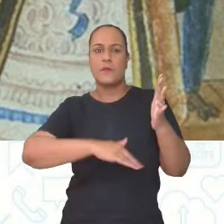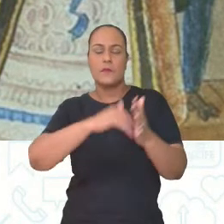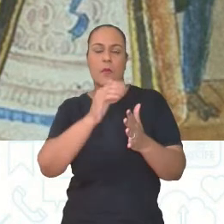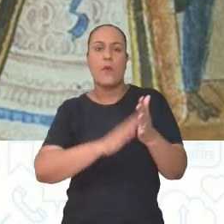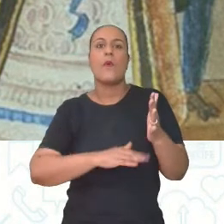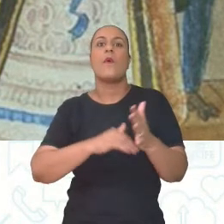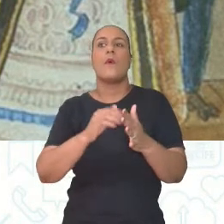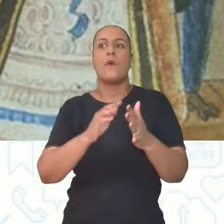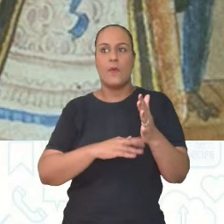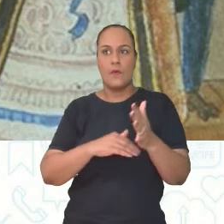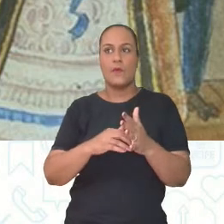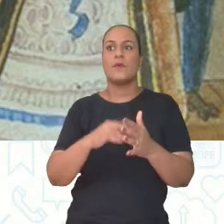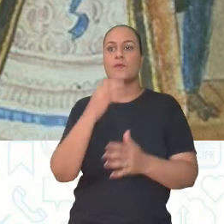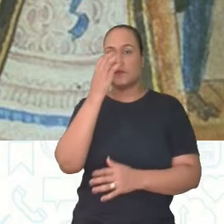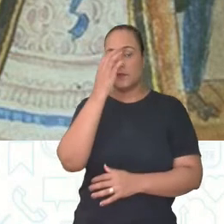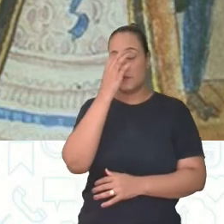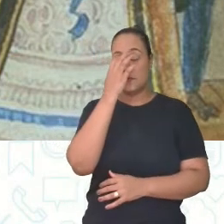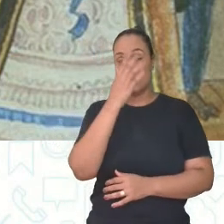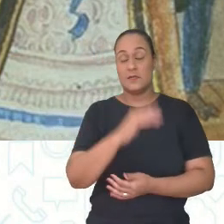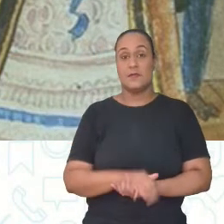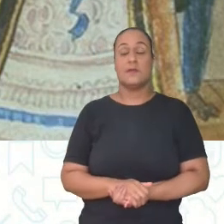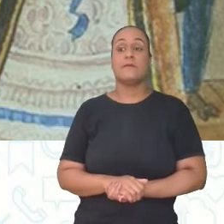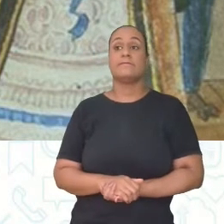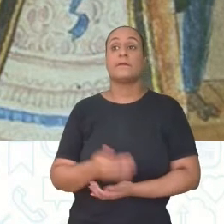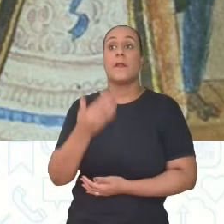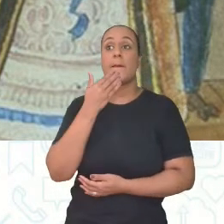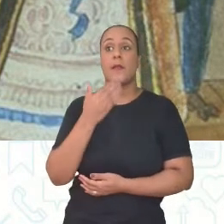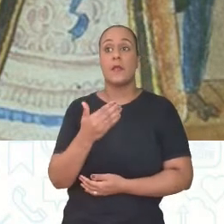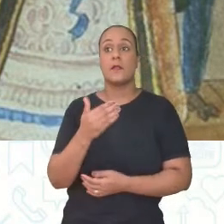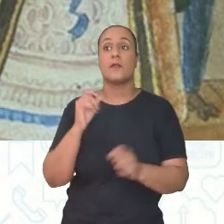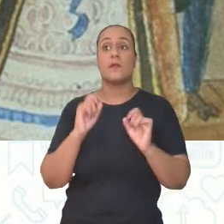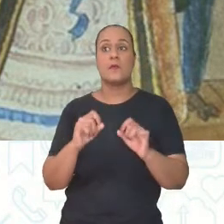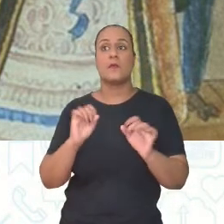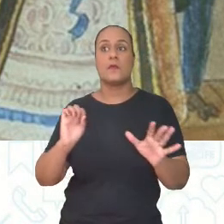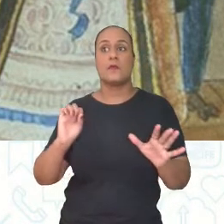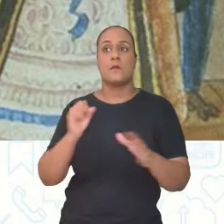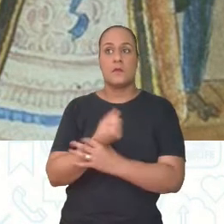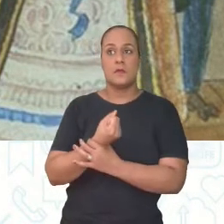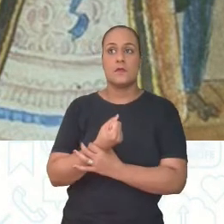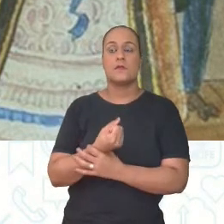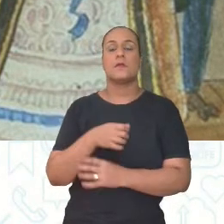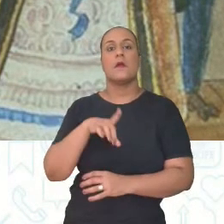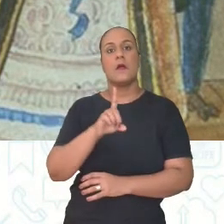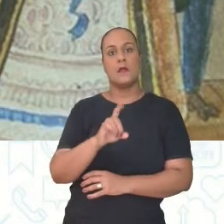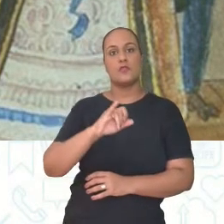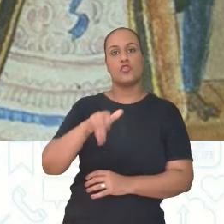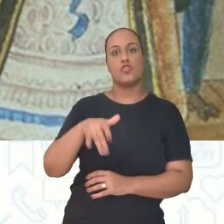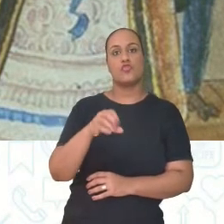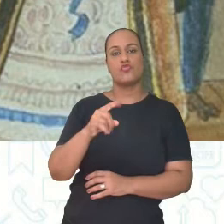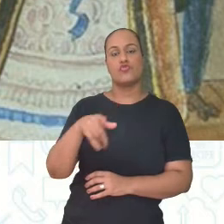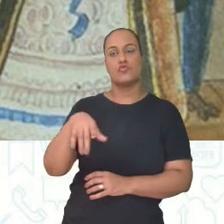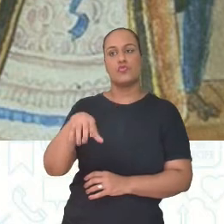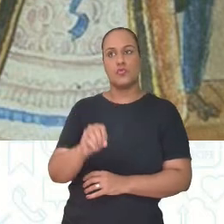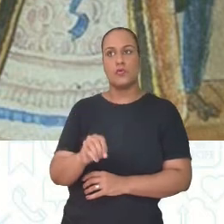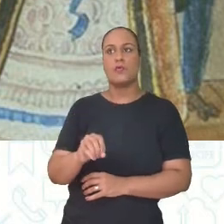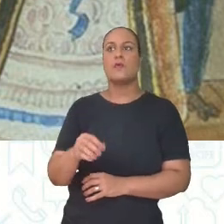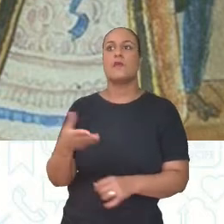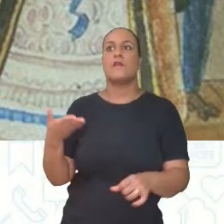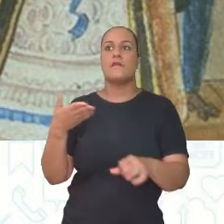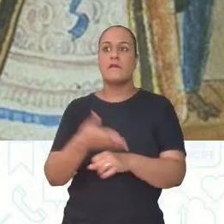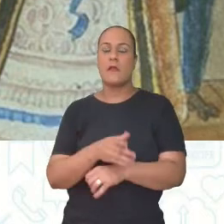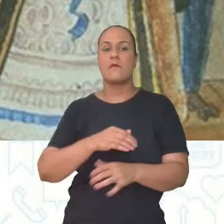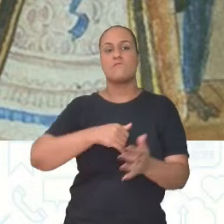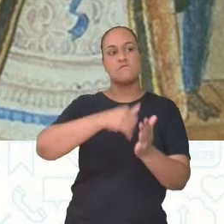sua corte, né, a corte de Napoleão, pediram, né, proteção a Dom João e vieram embelezar a corte. Então,